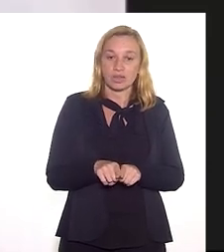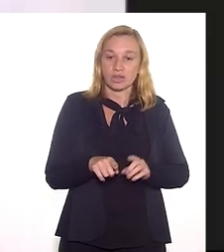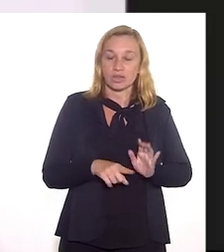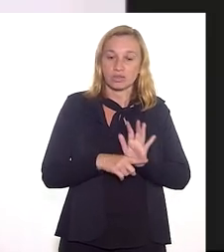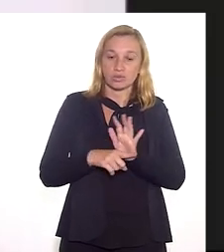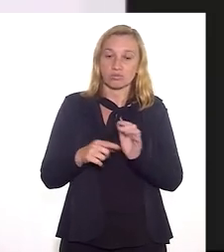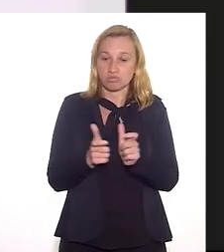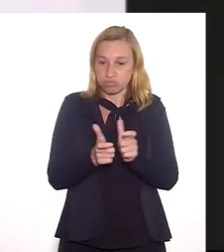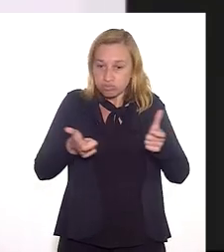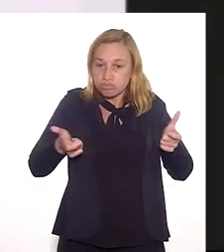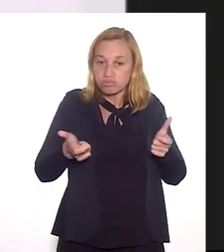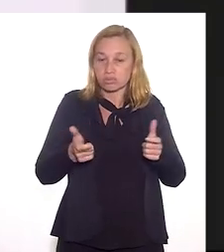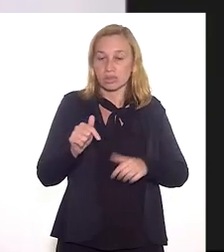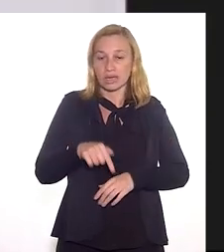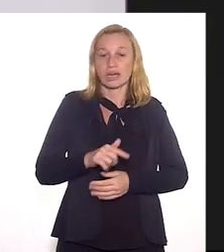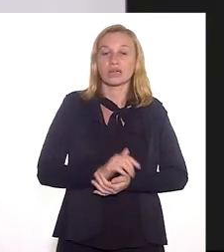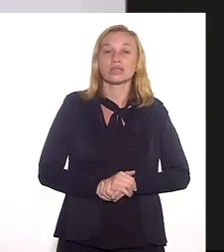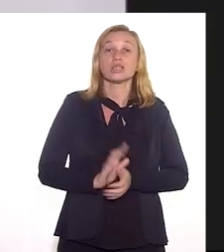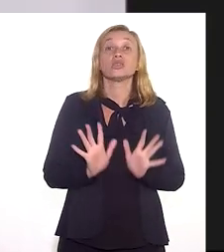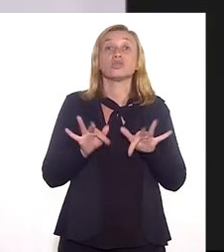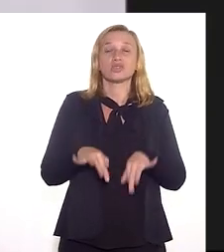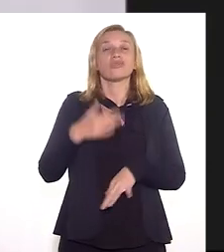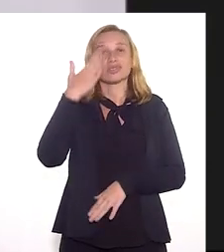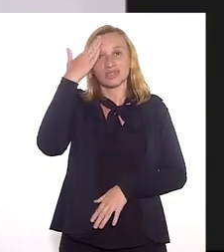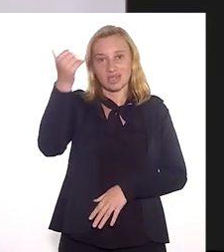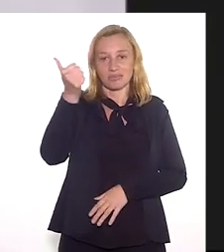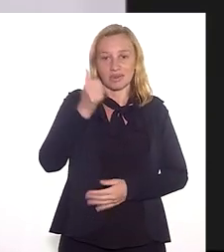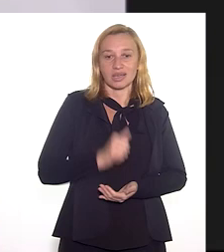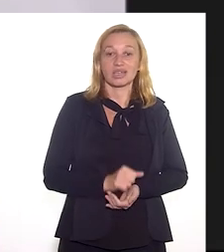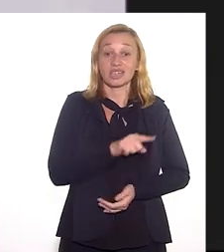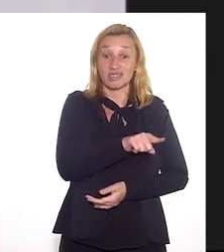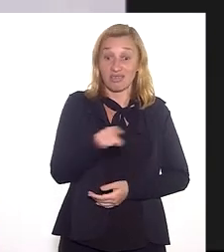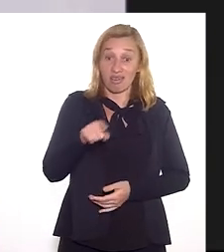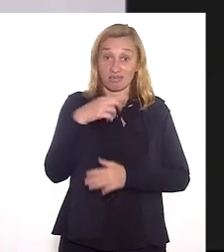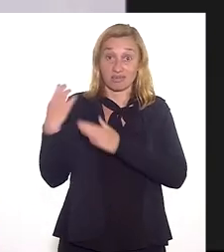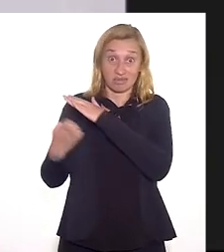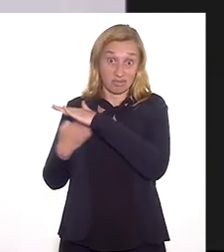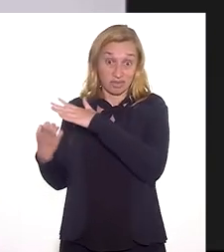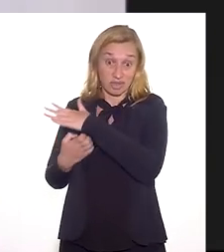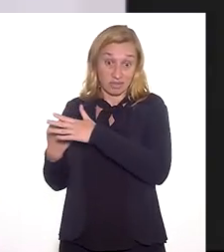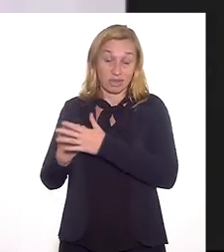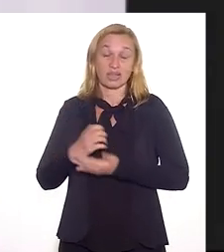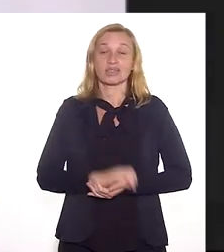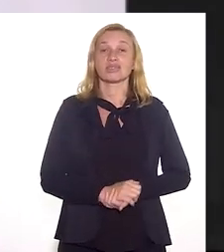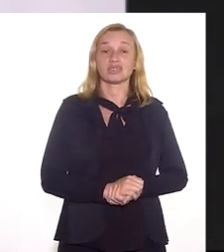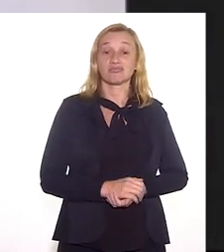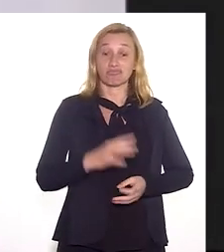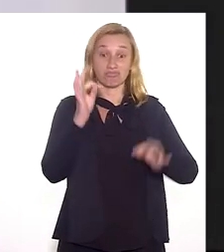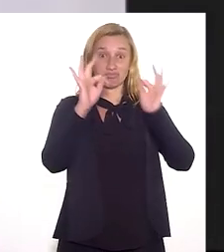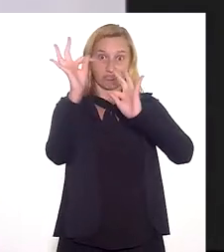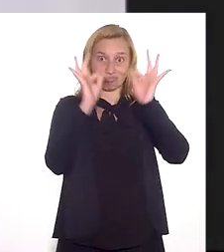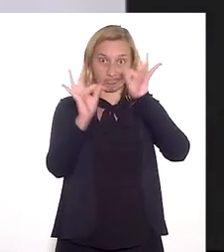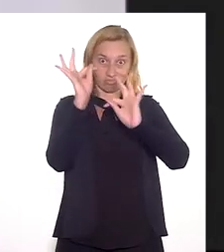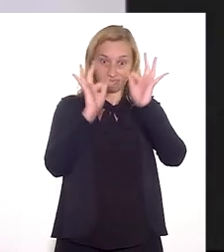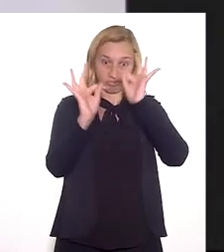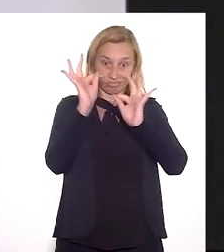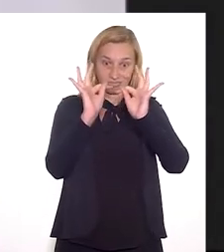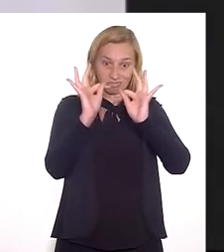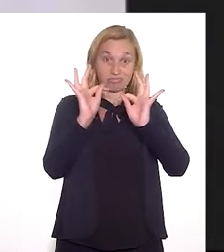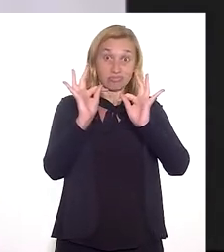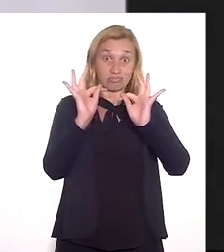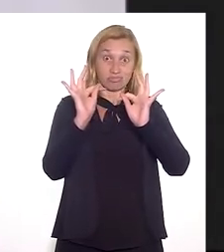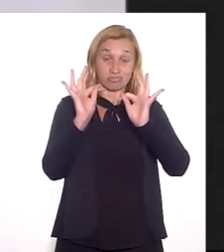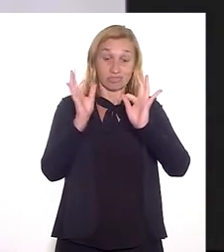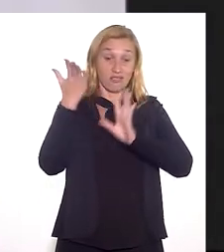trazer algum player grande para cá. E aí, no final, saber que essas empresas, que são